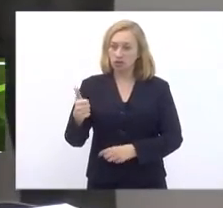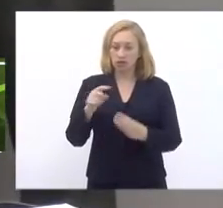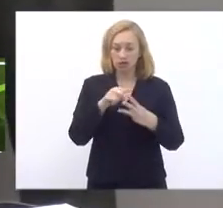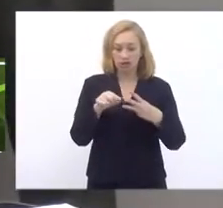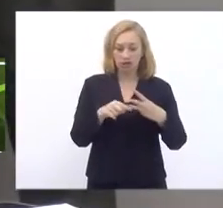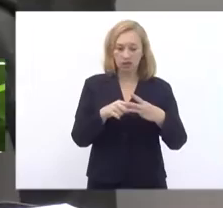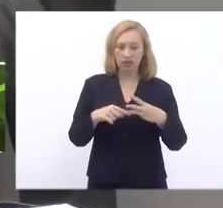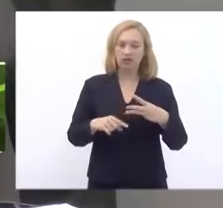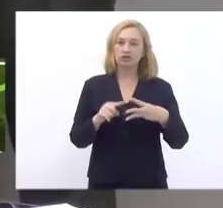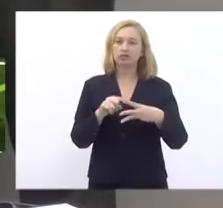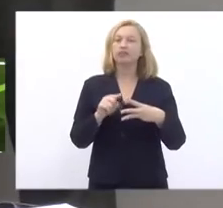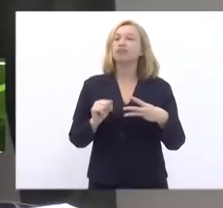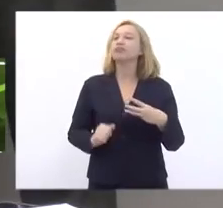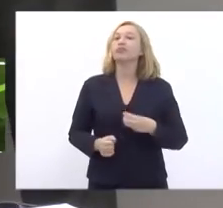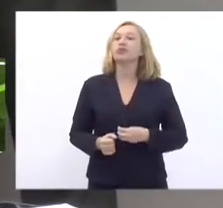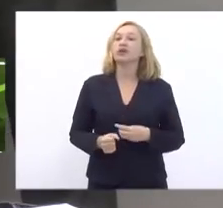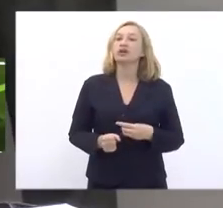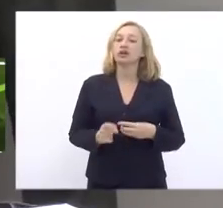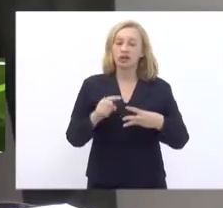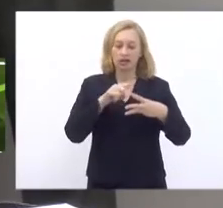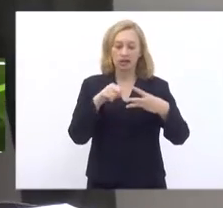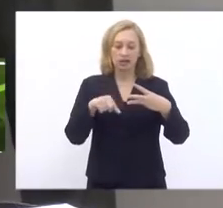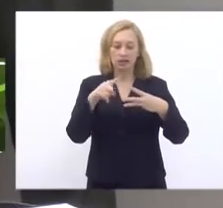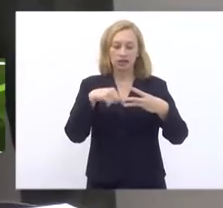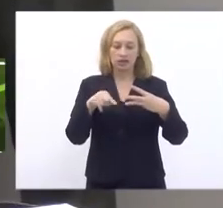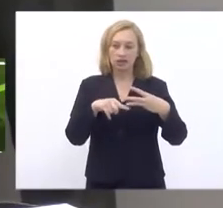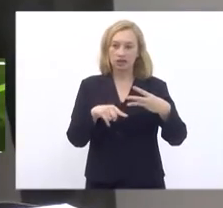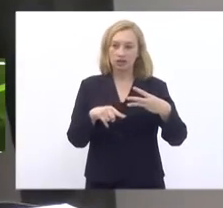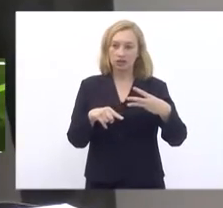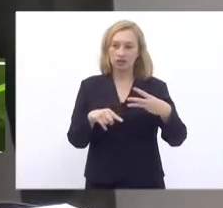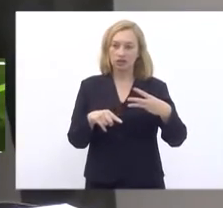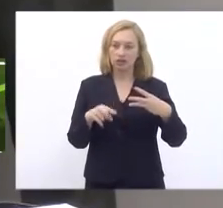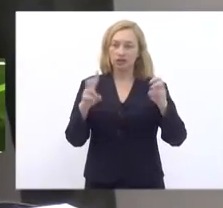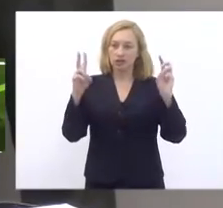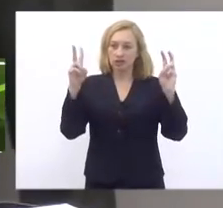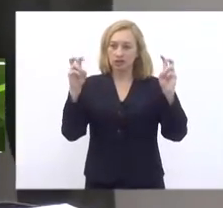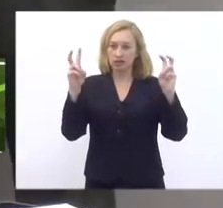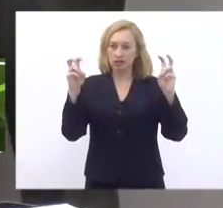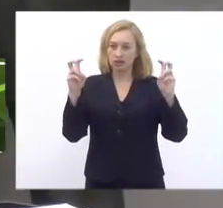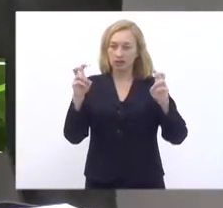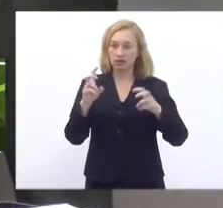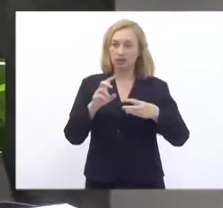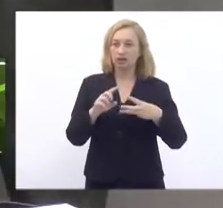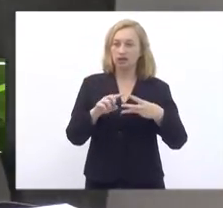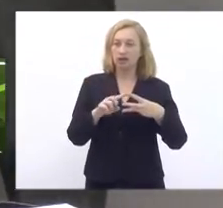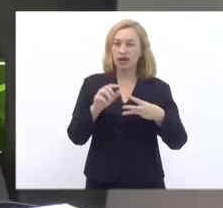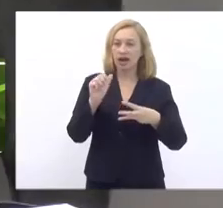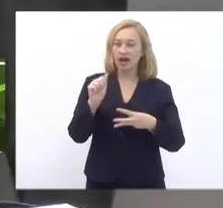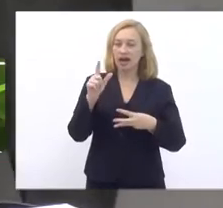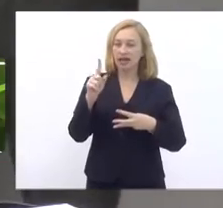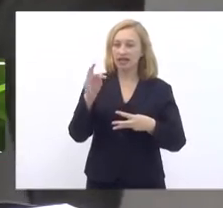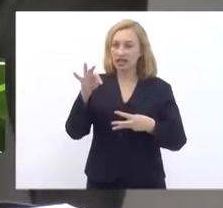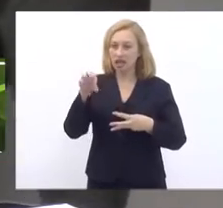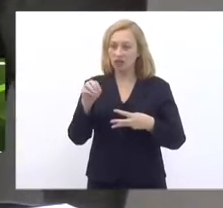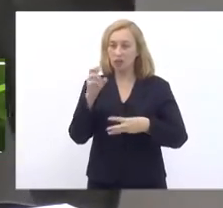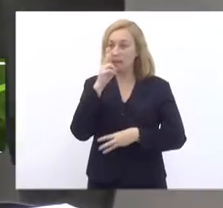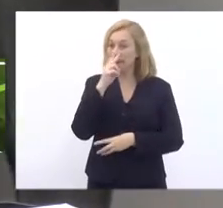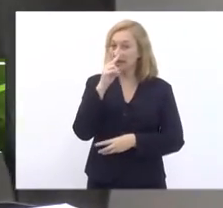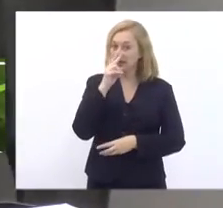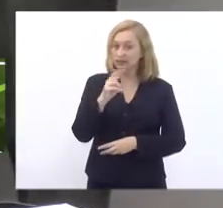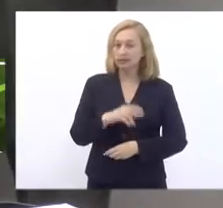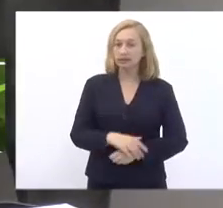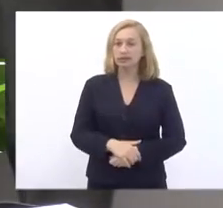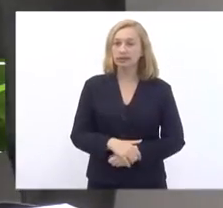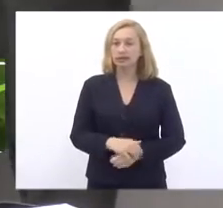Então, em relação a esses três termos aditivos, né, me parece que